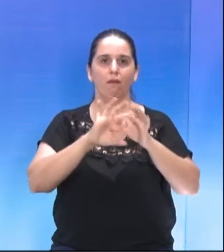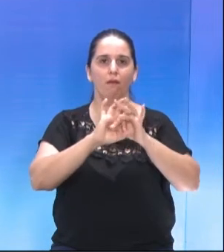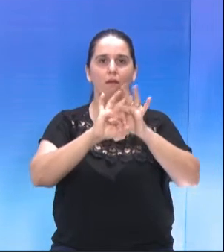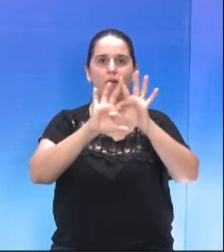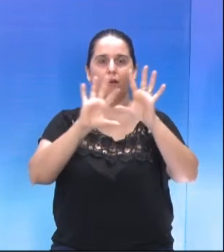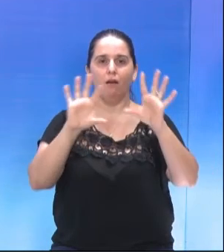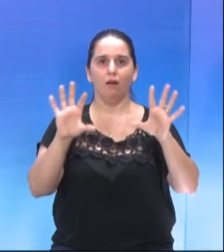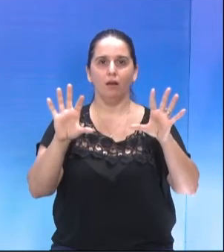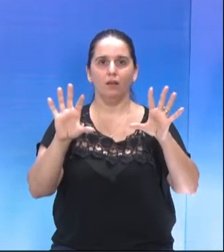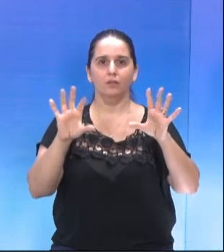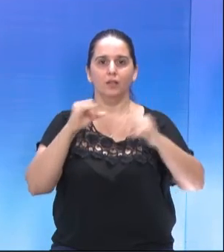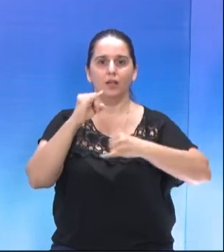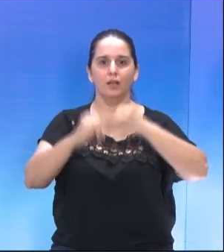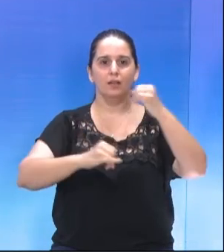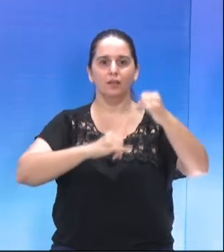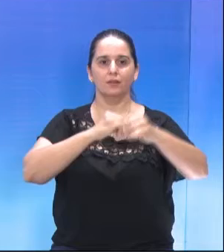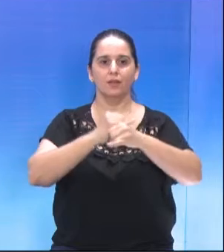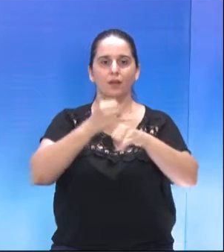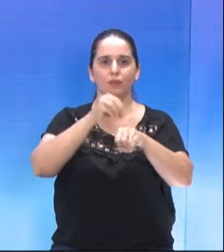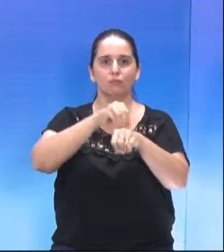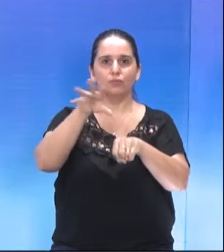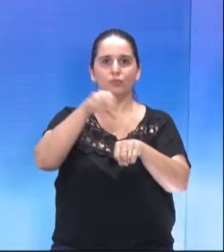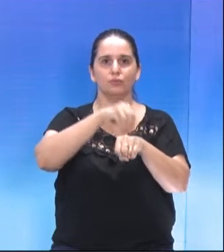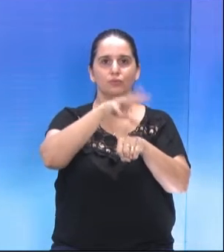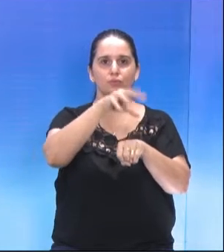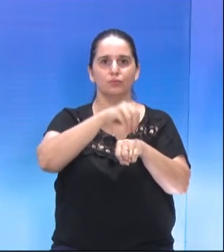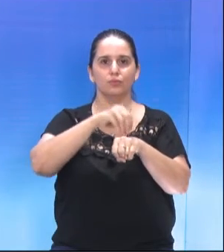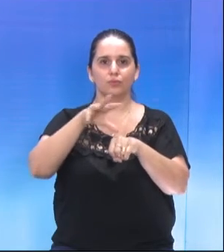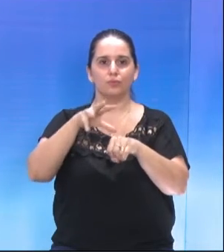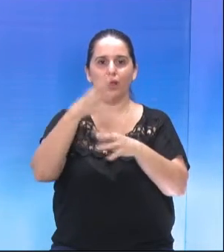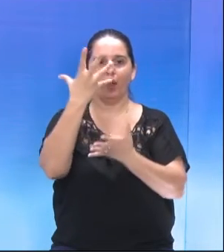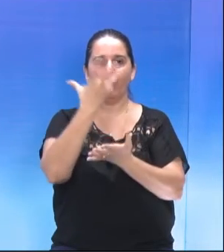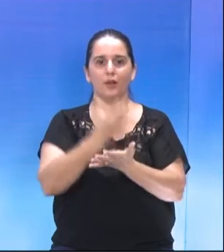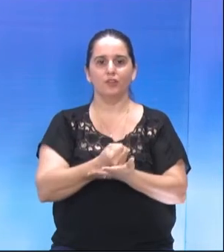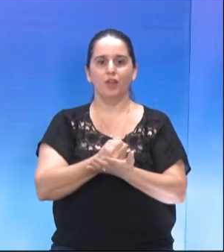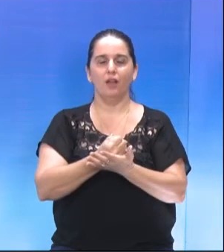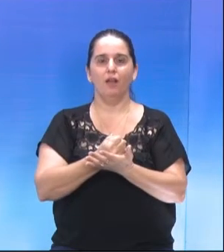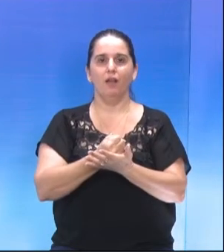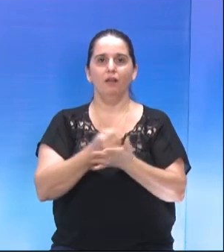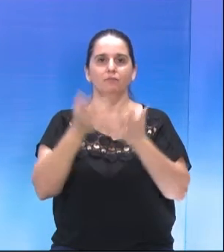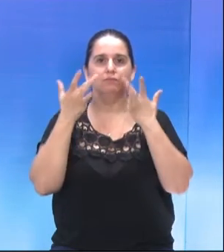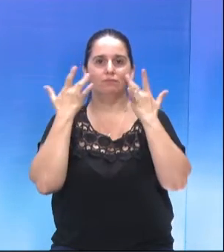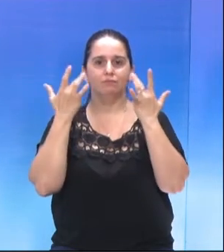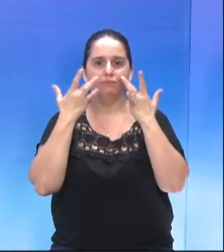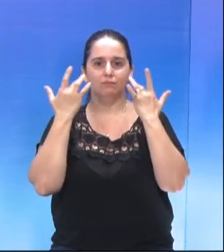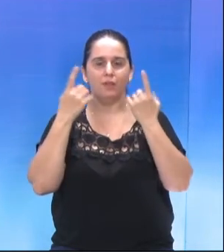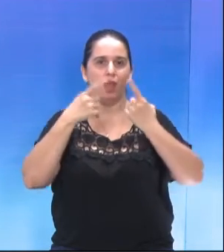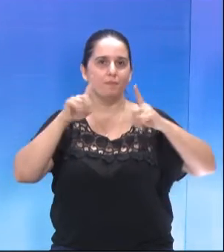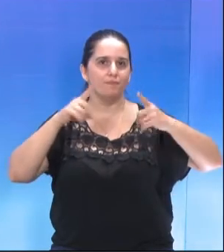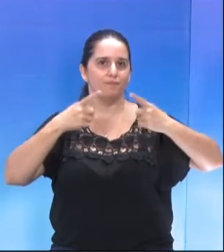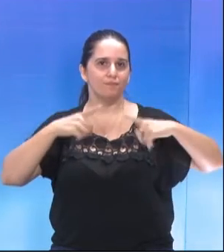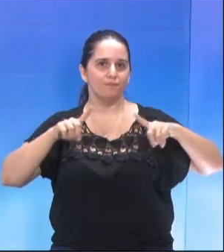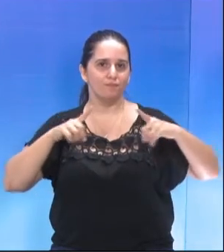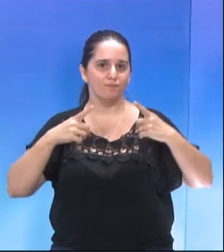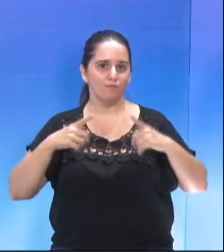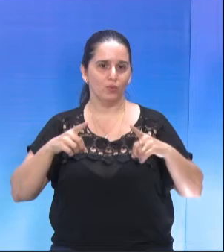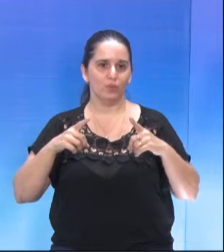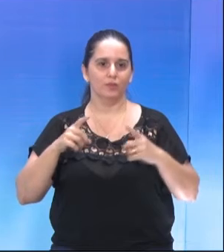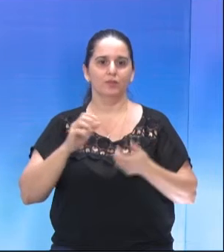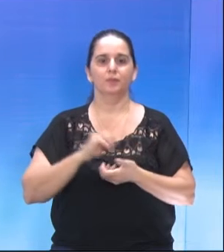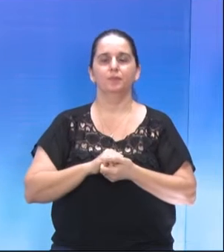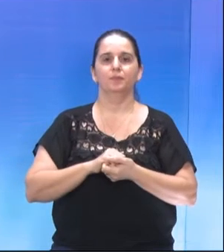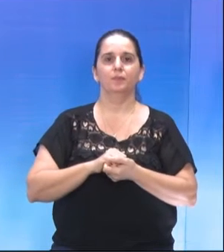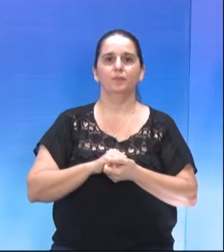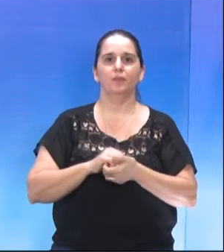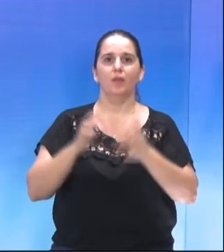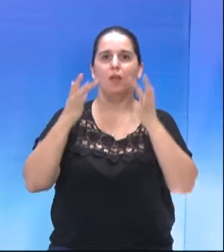disponibilizar via internet para que as pessoas pudessem fazer o download das suas obras. e das suas músicas, no caso, suas apresentações.